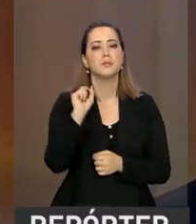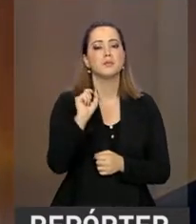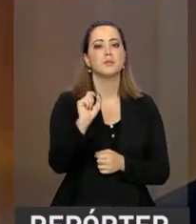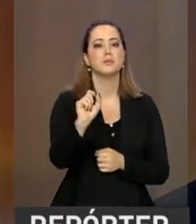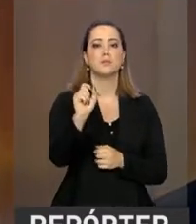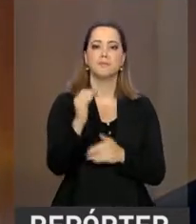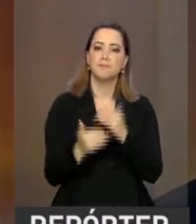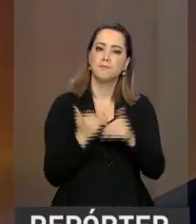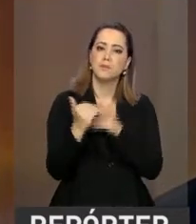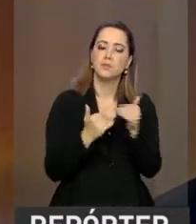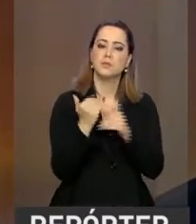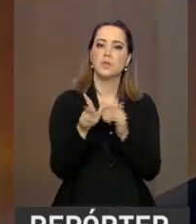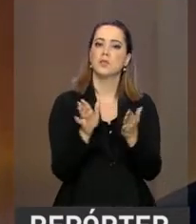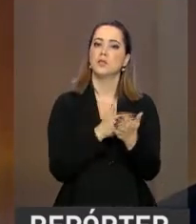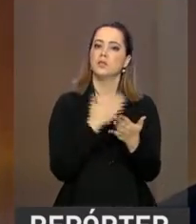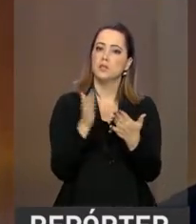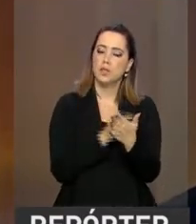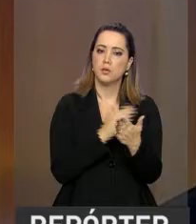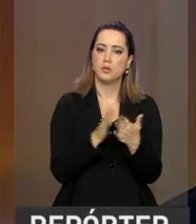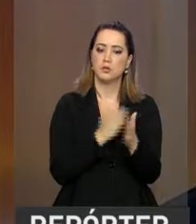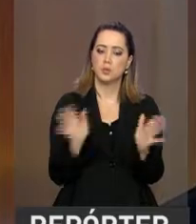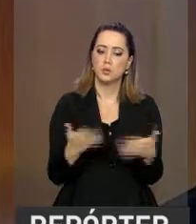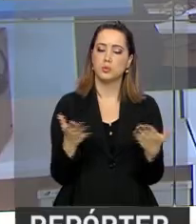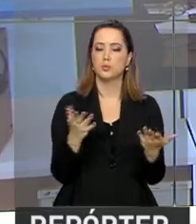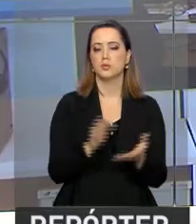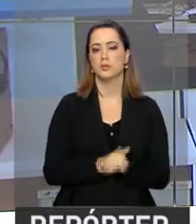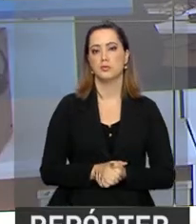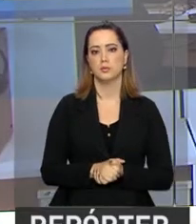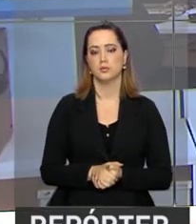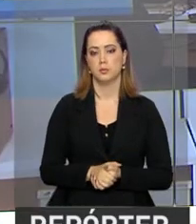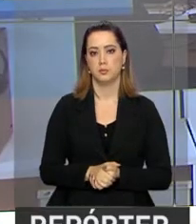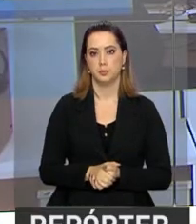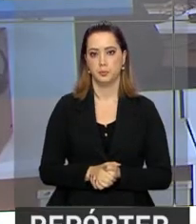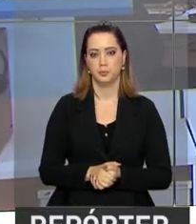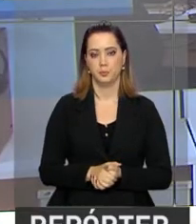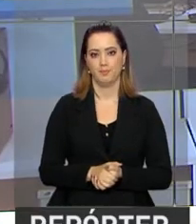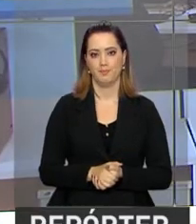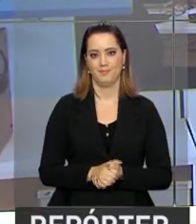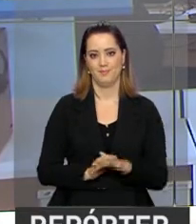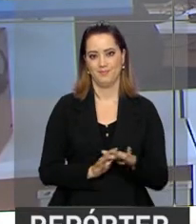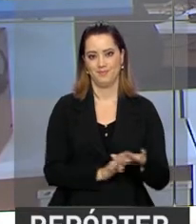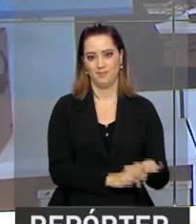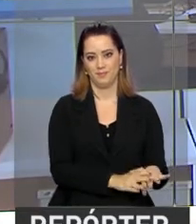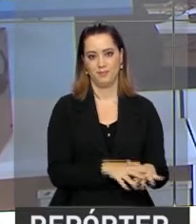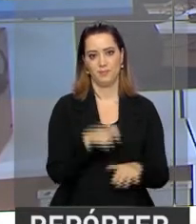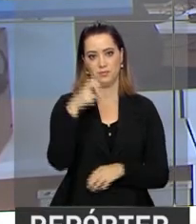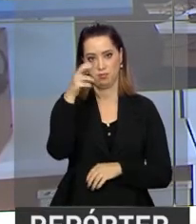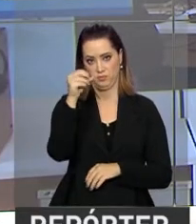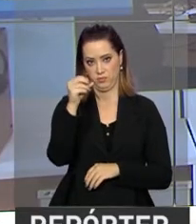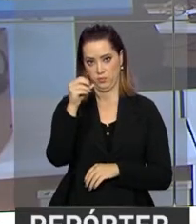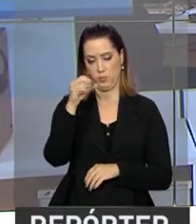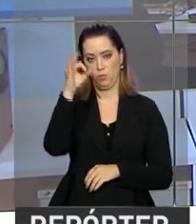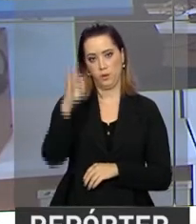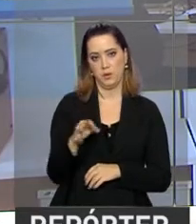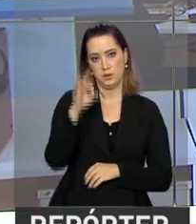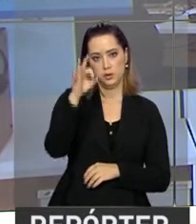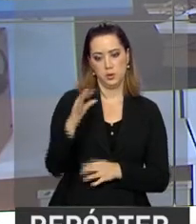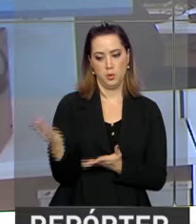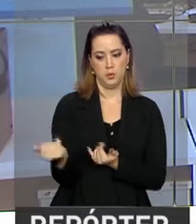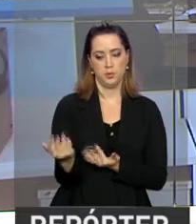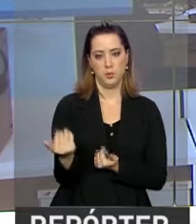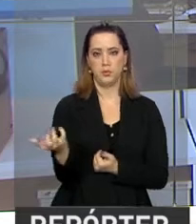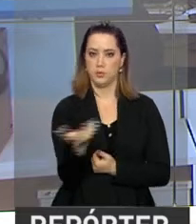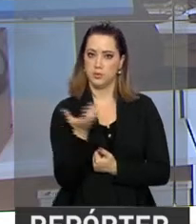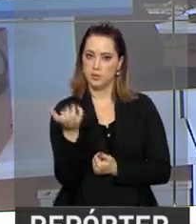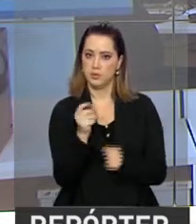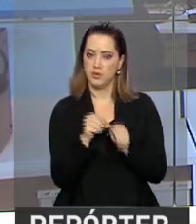a leitura, incentivar o hábito da leitura, né? Cerca de 50% dos jovens que pretendem ingressar em